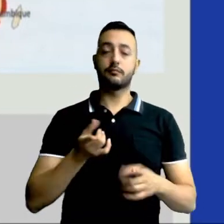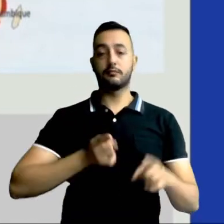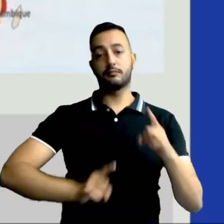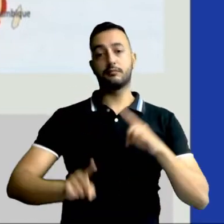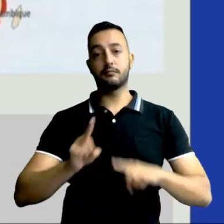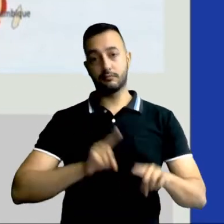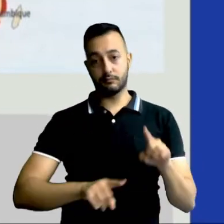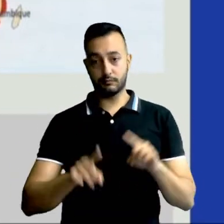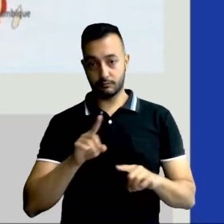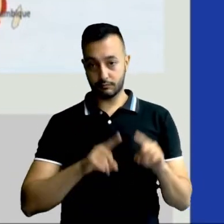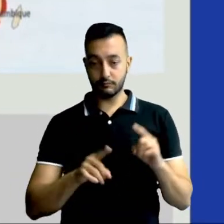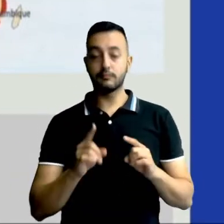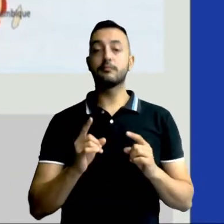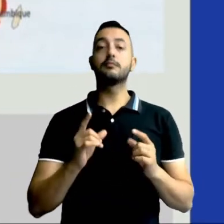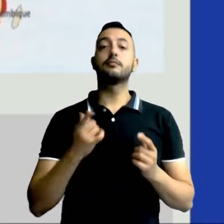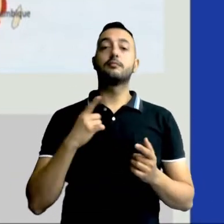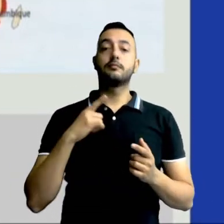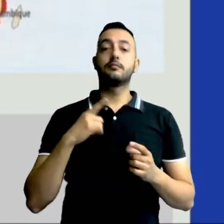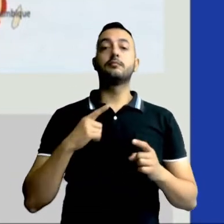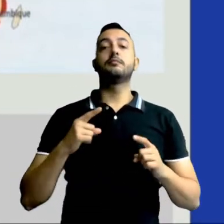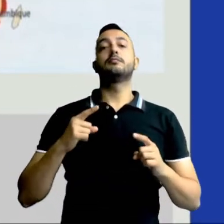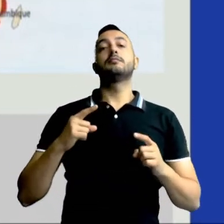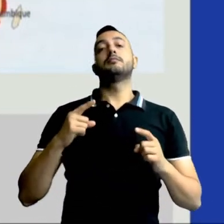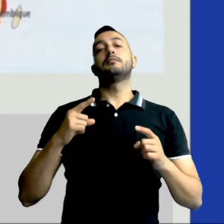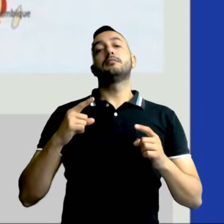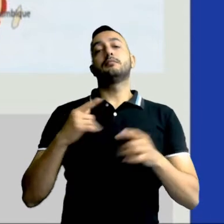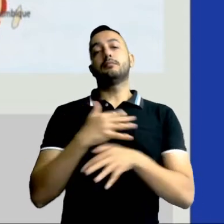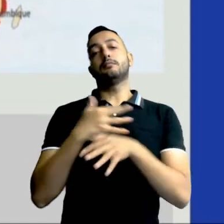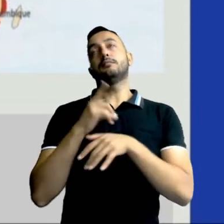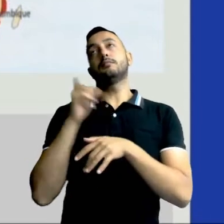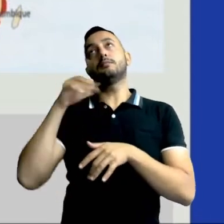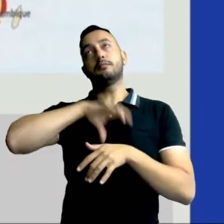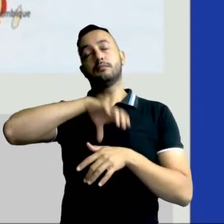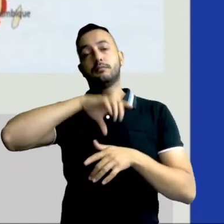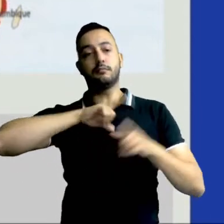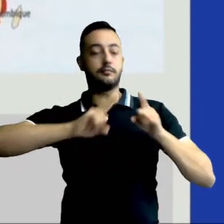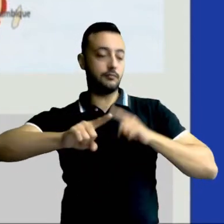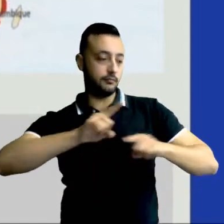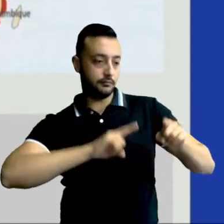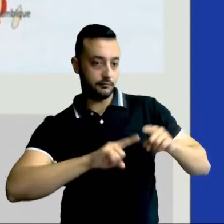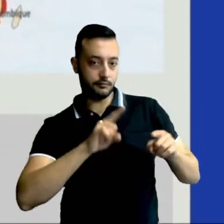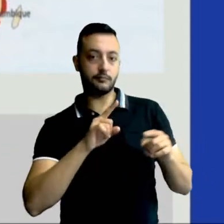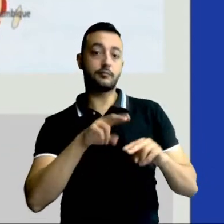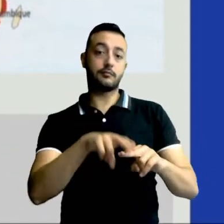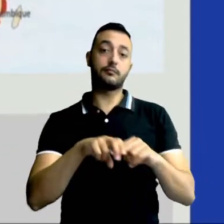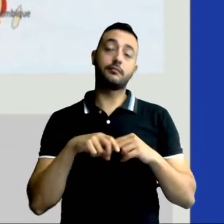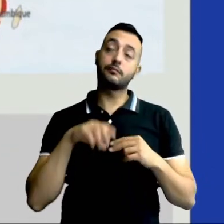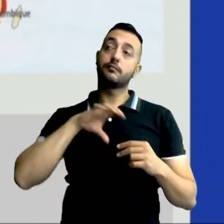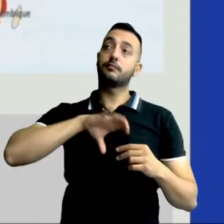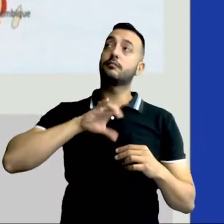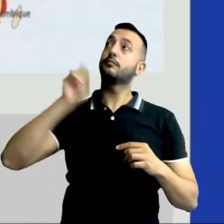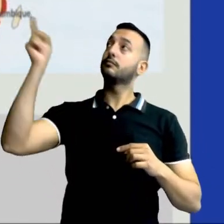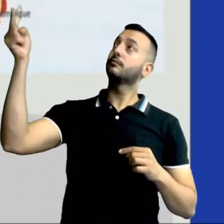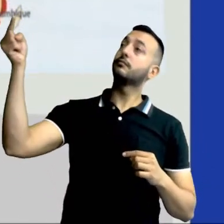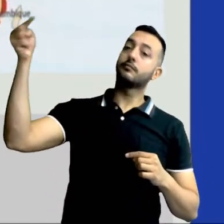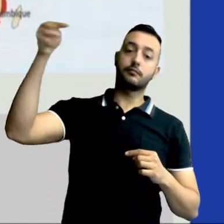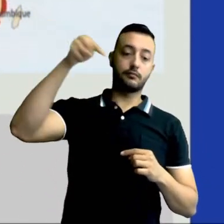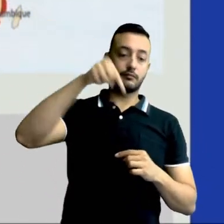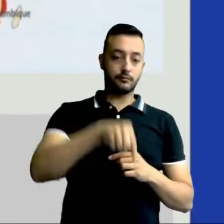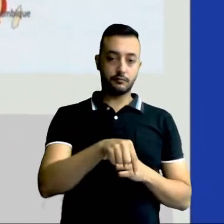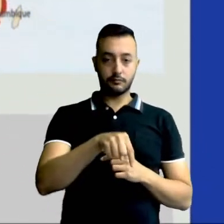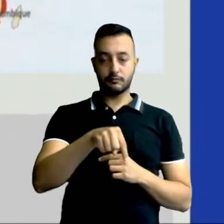dominados né pela metrópole Portugal Tá certo que eu por isso a certinha saindo de Portugal e